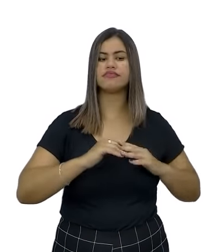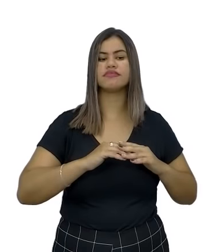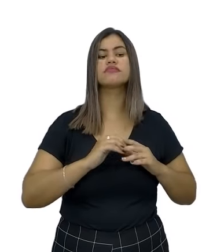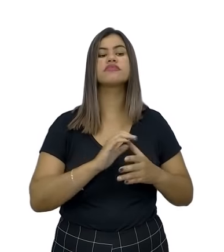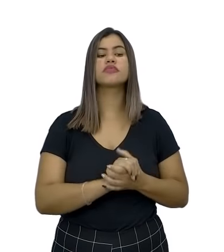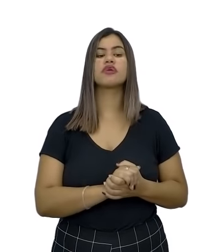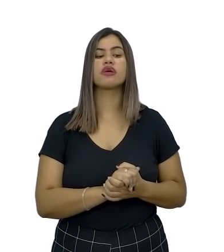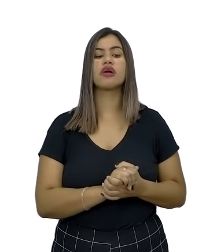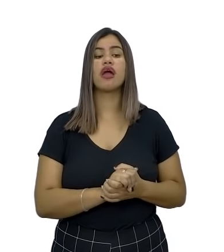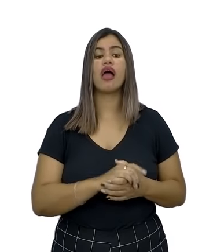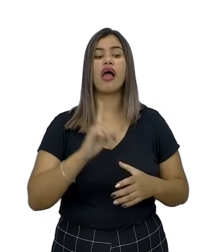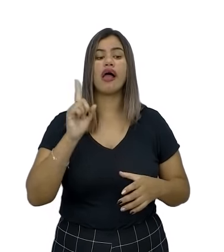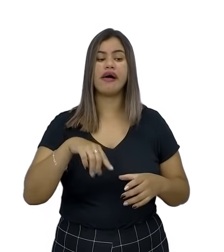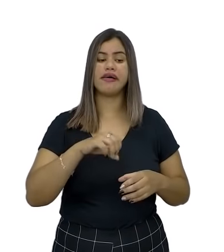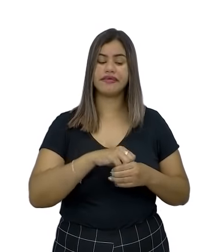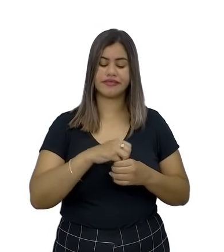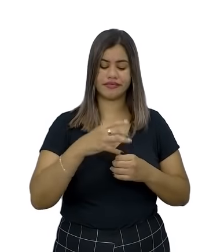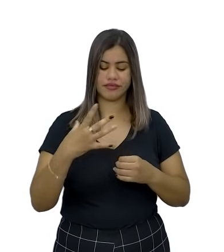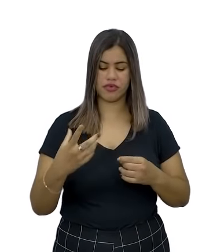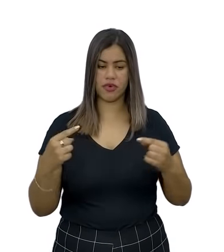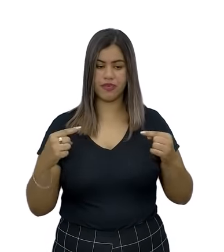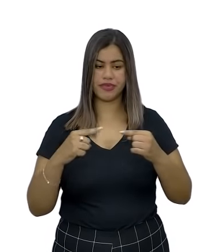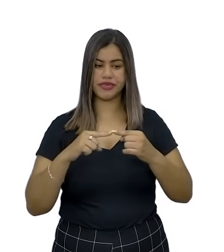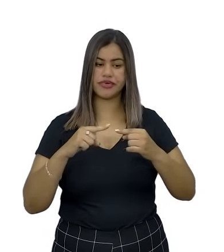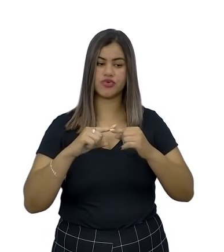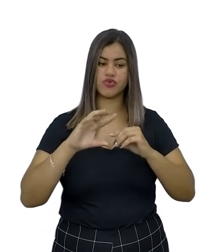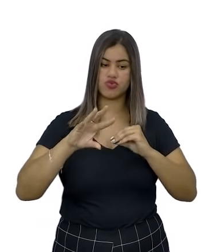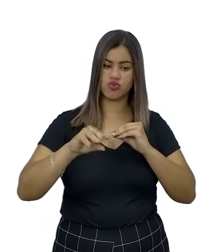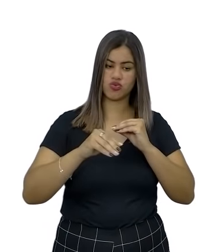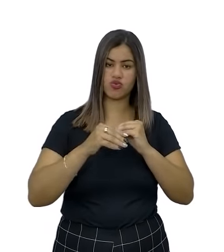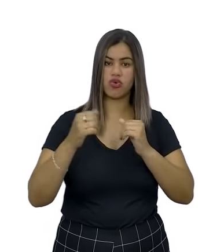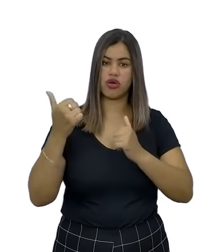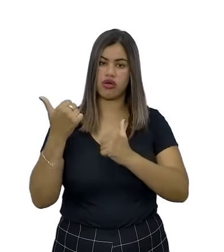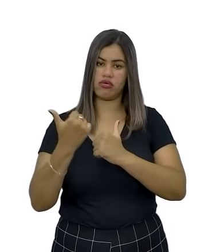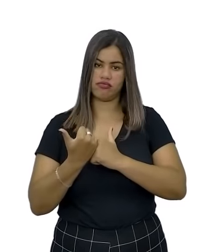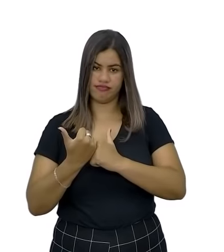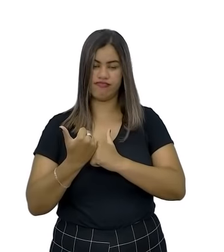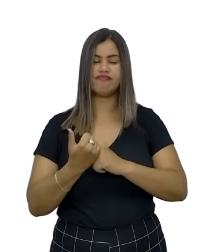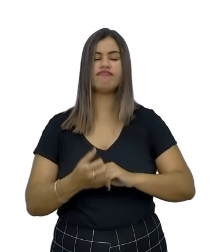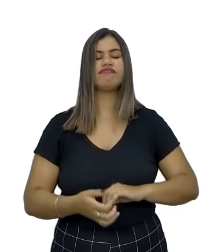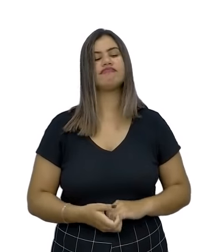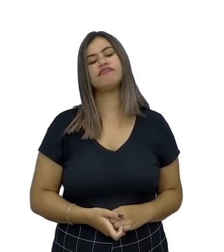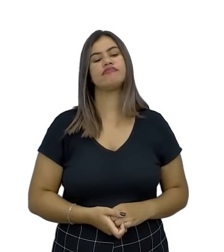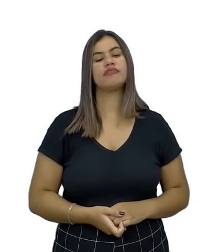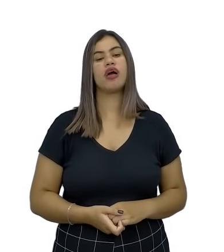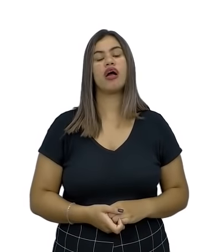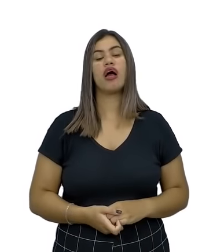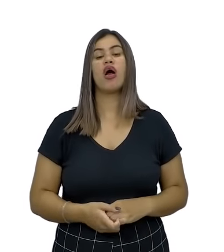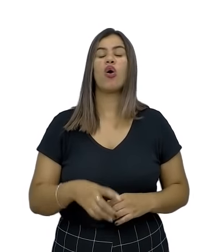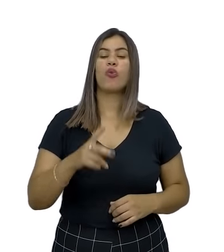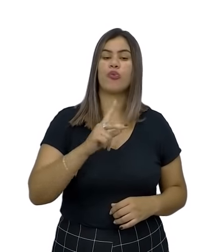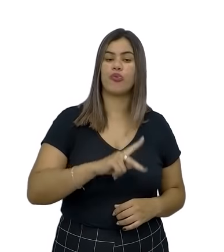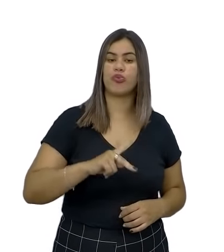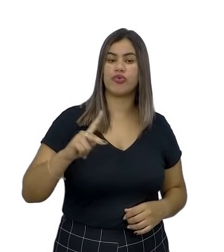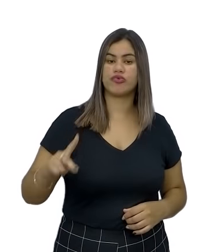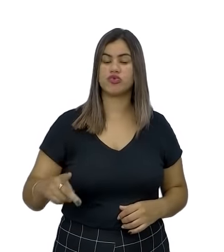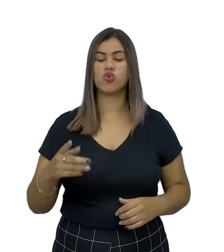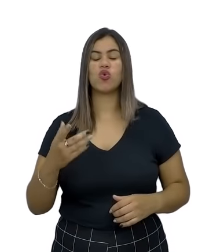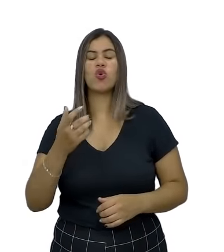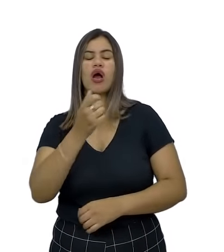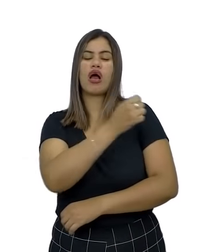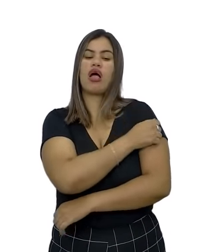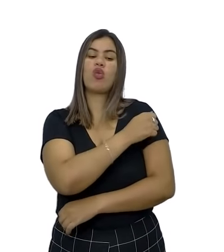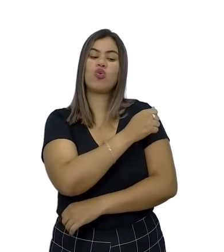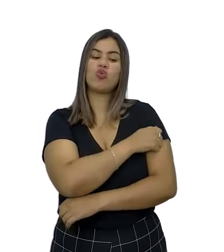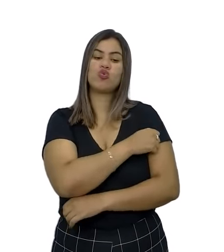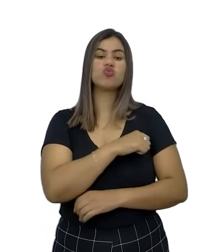é um material que ele vem complementar e apoiar a aprendizagem do estudante. Tanto o professor quanto o aluno, ele tem